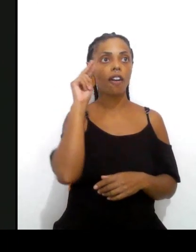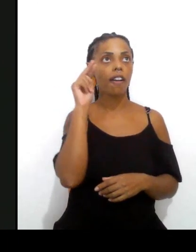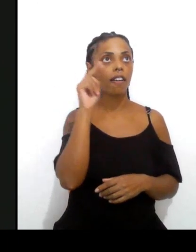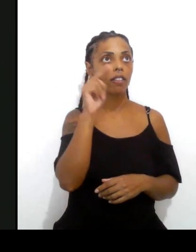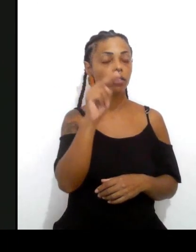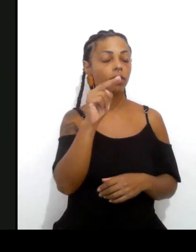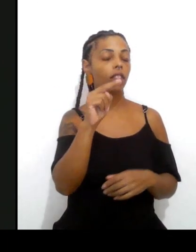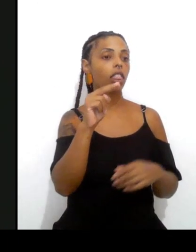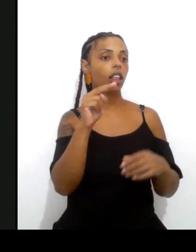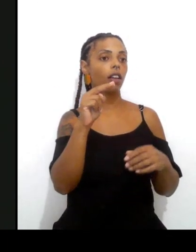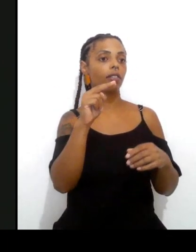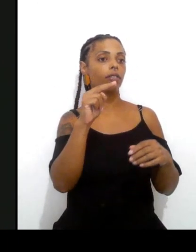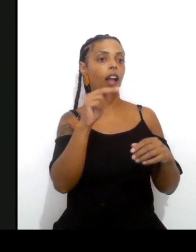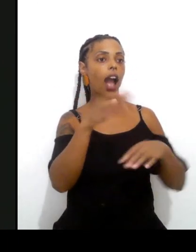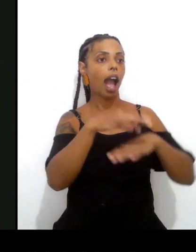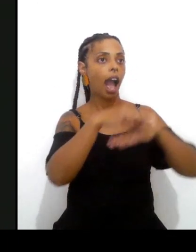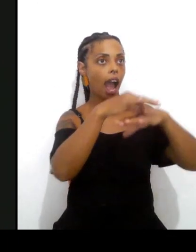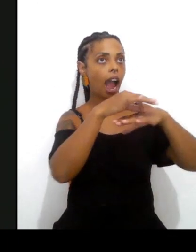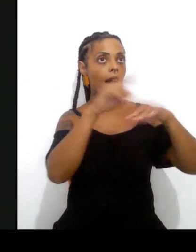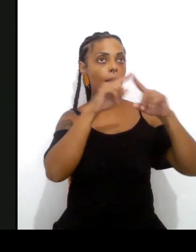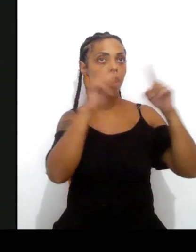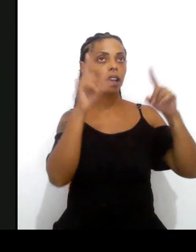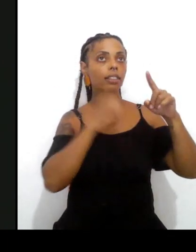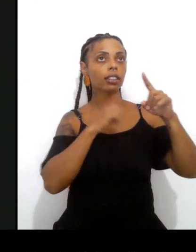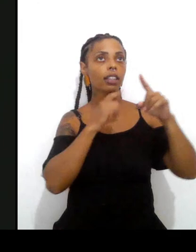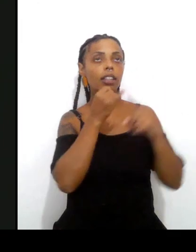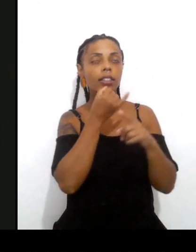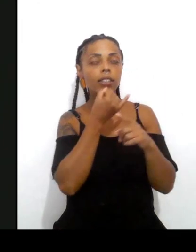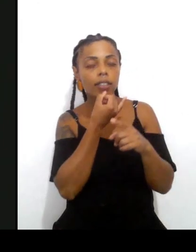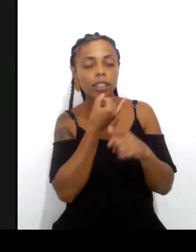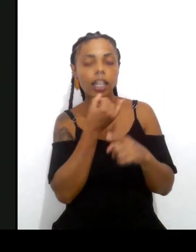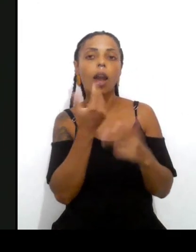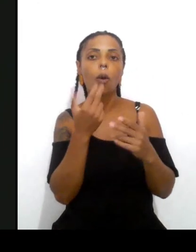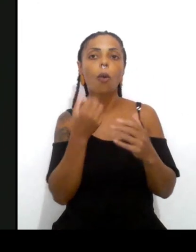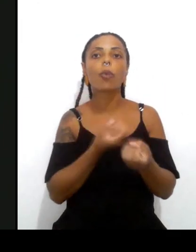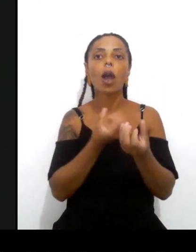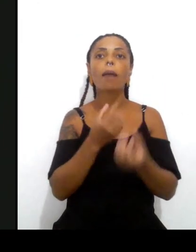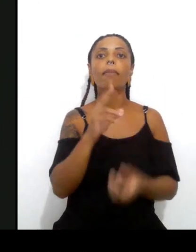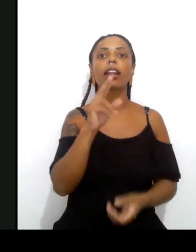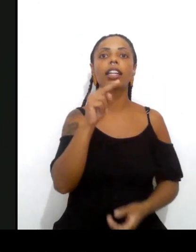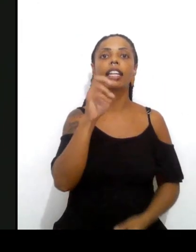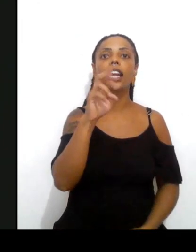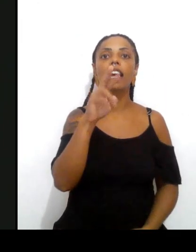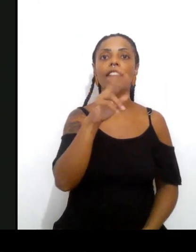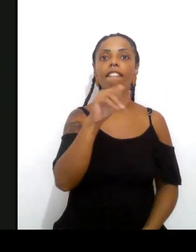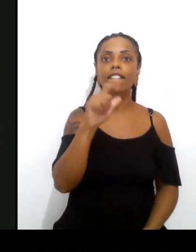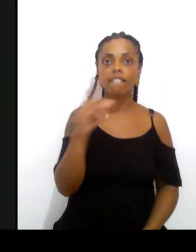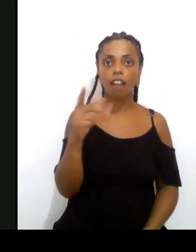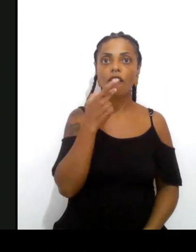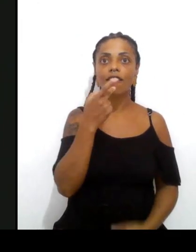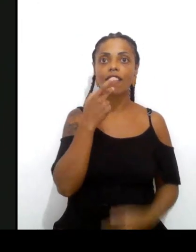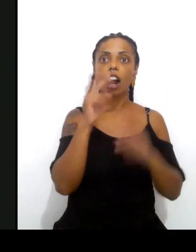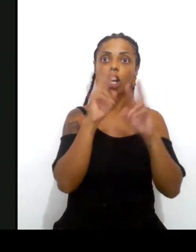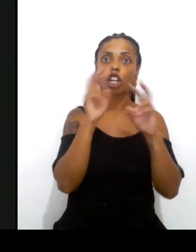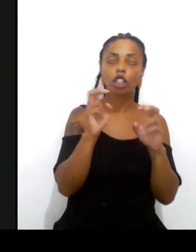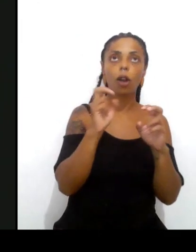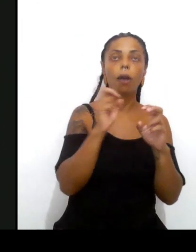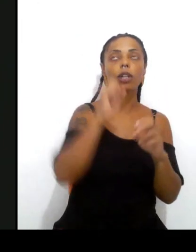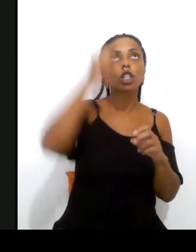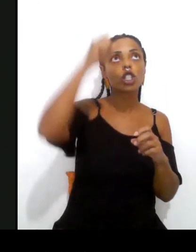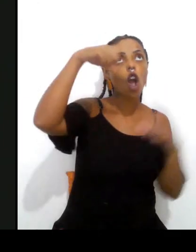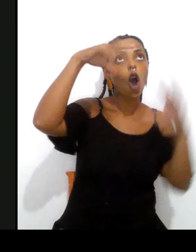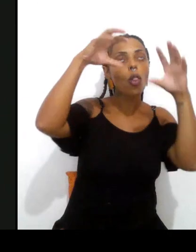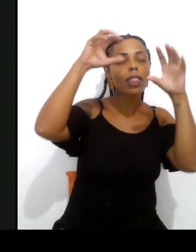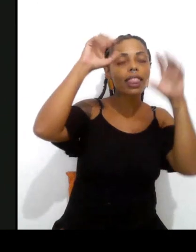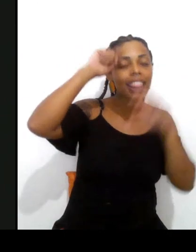melancolia como no poema de nerval ou através de seu pincel acariciador